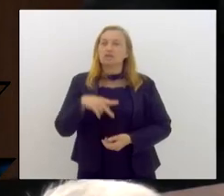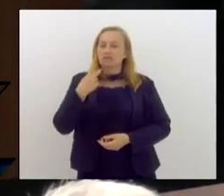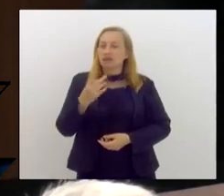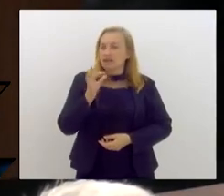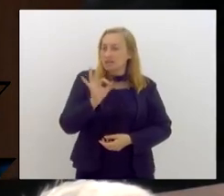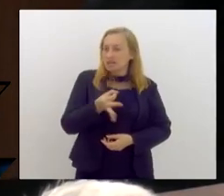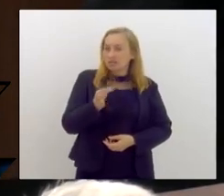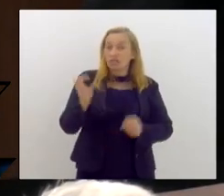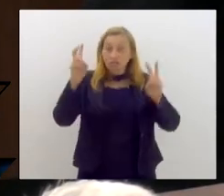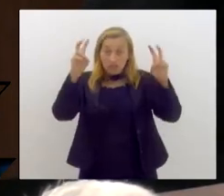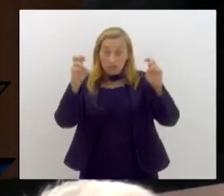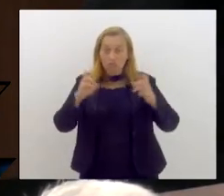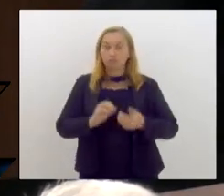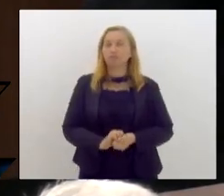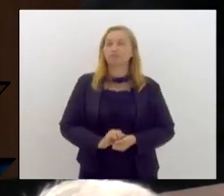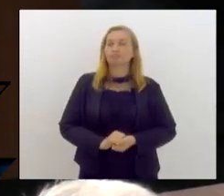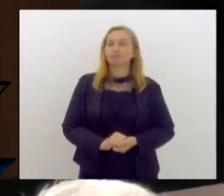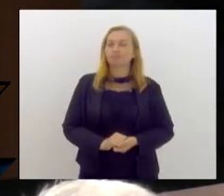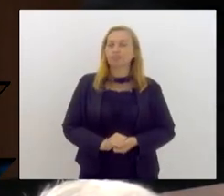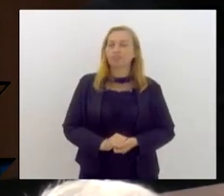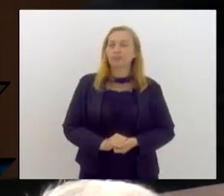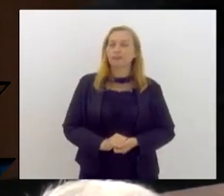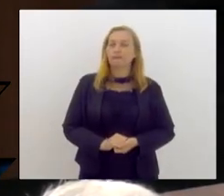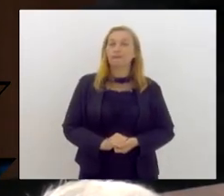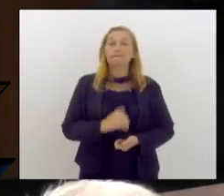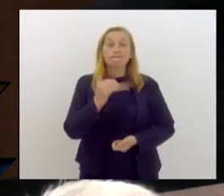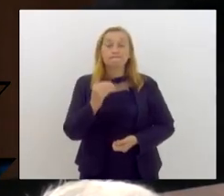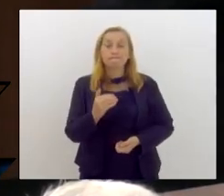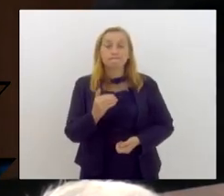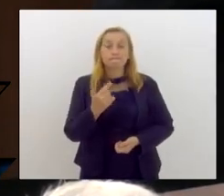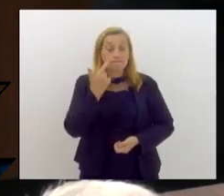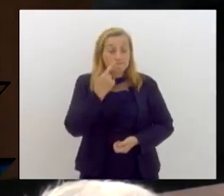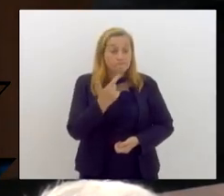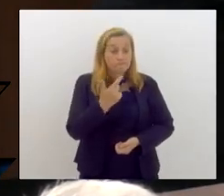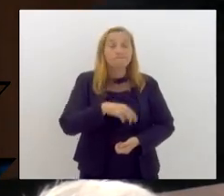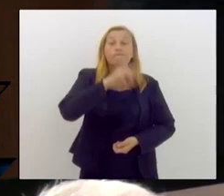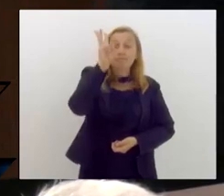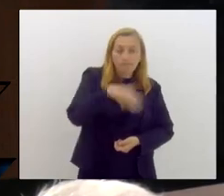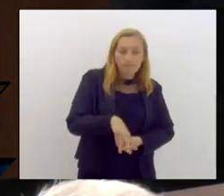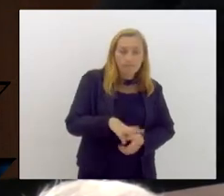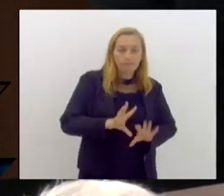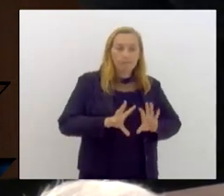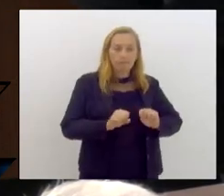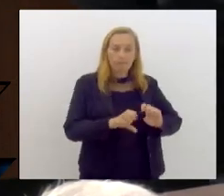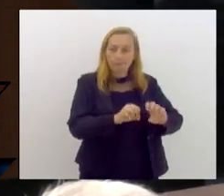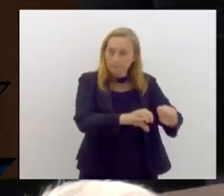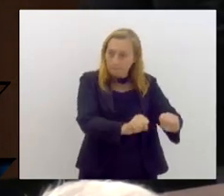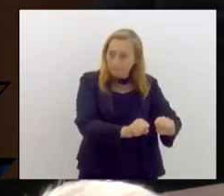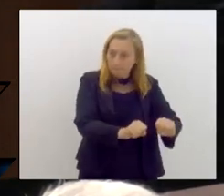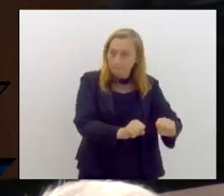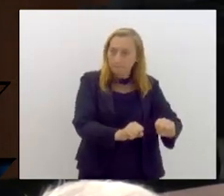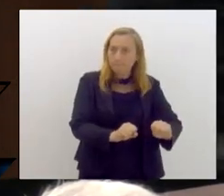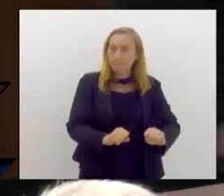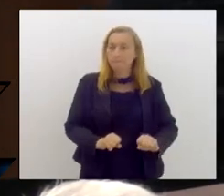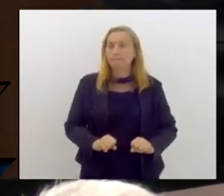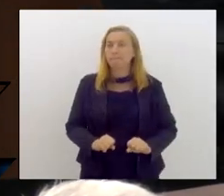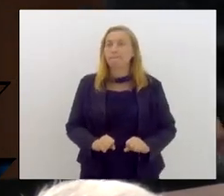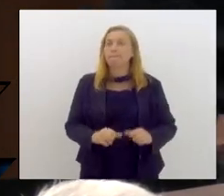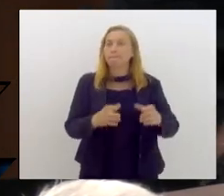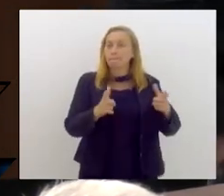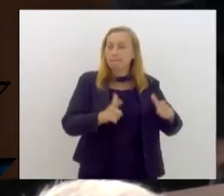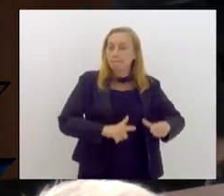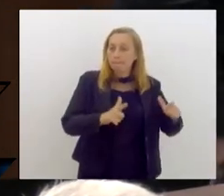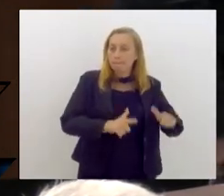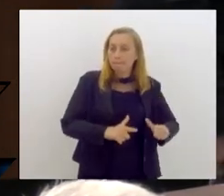especificamente desse assunto, que é identificar o catador, identificar o ferro velho ou a unidade de